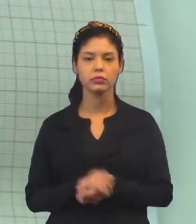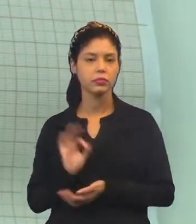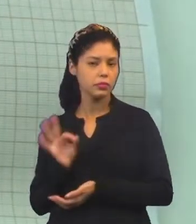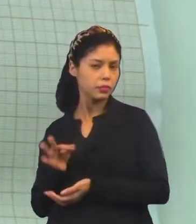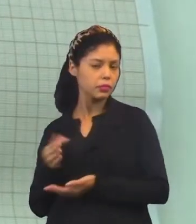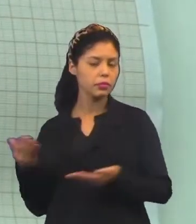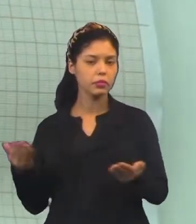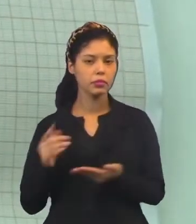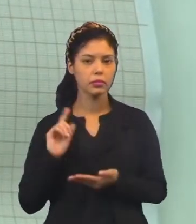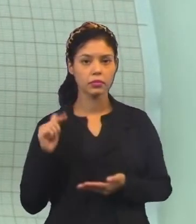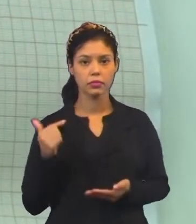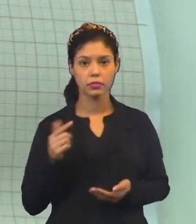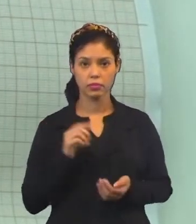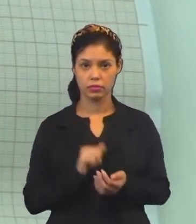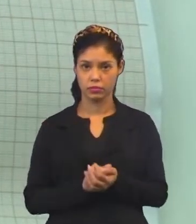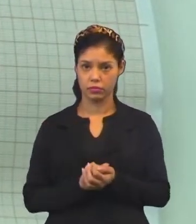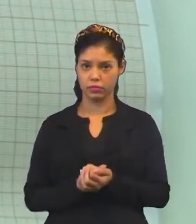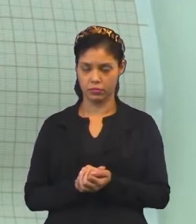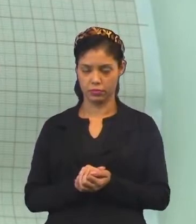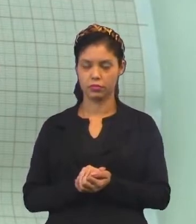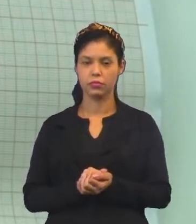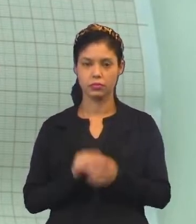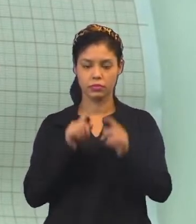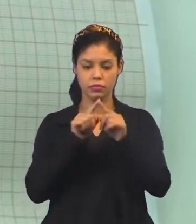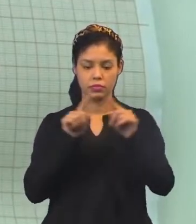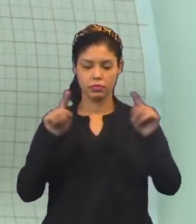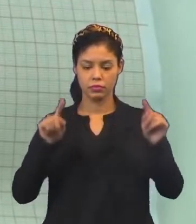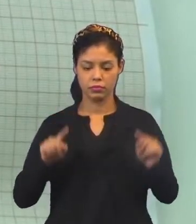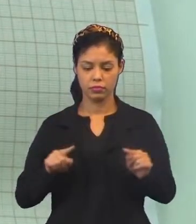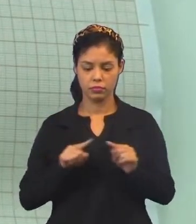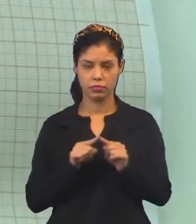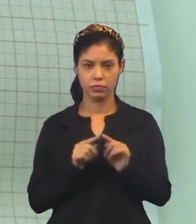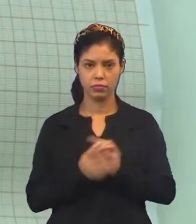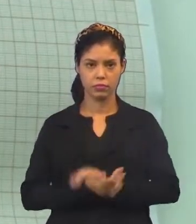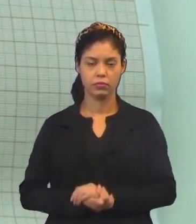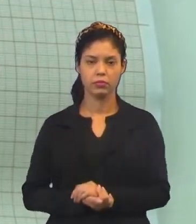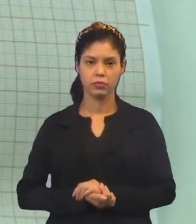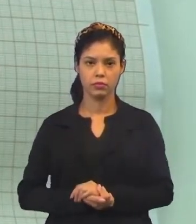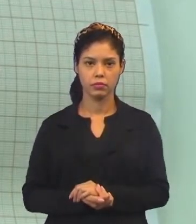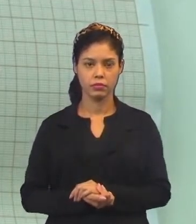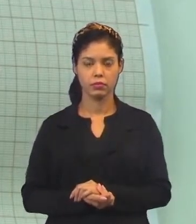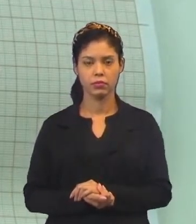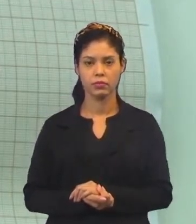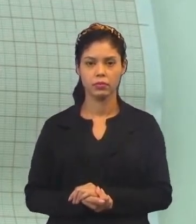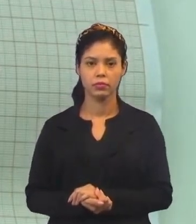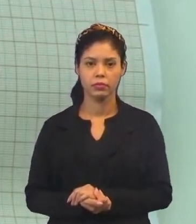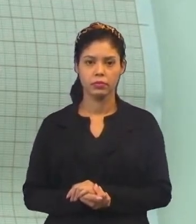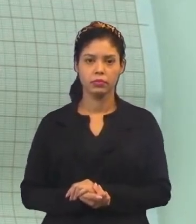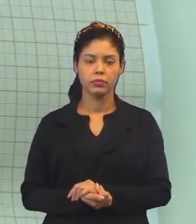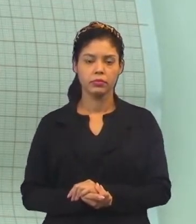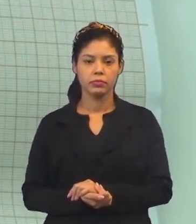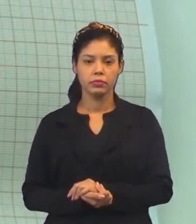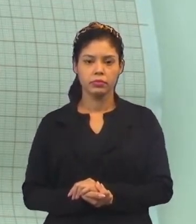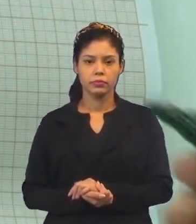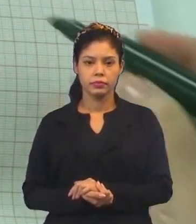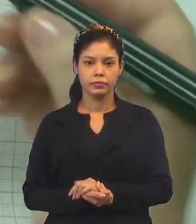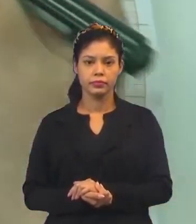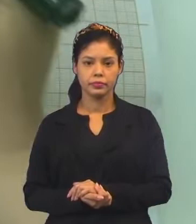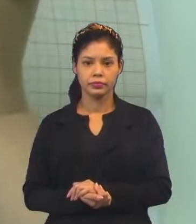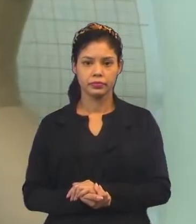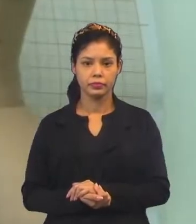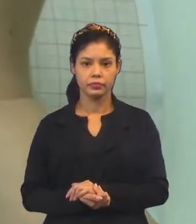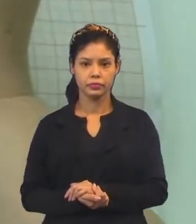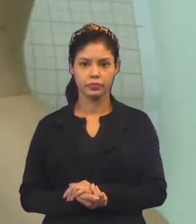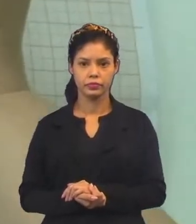Certinho? Agora vamos fazer um retângulo, né? Nós vamos fazer aqui um retângulo. Vamos fazer um retângulo aqui na